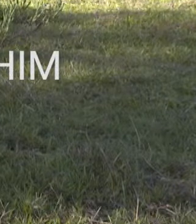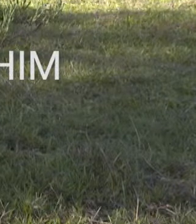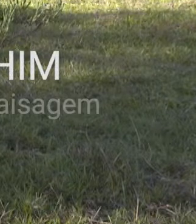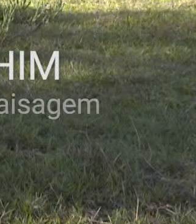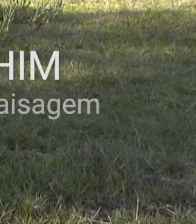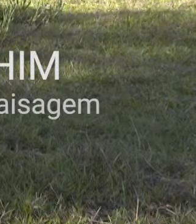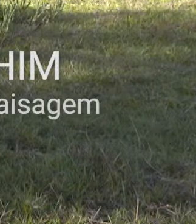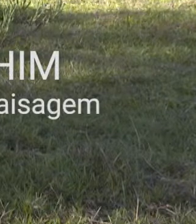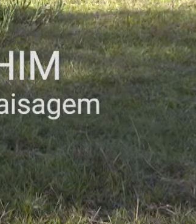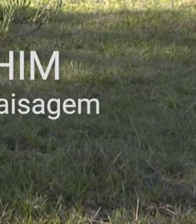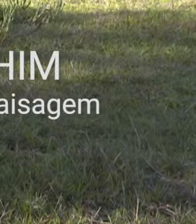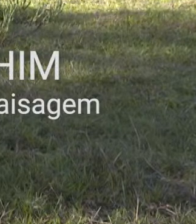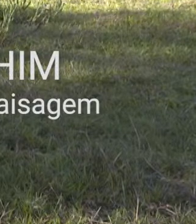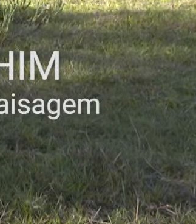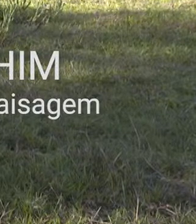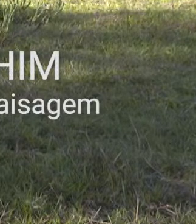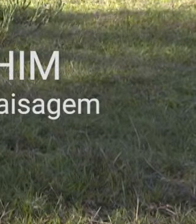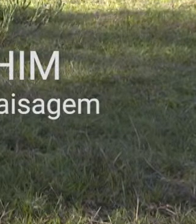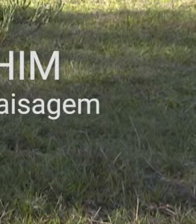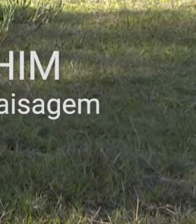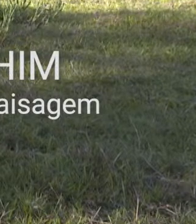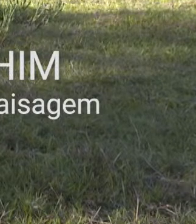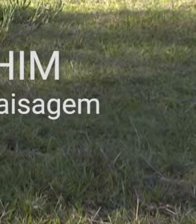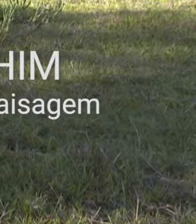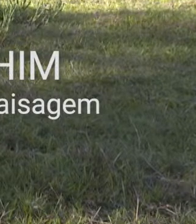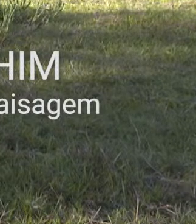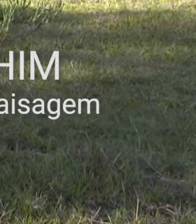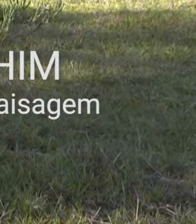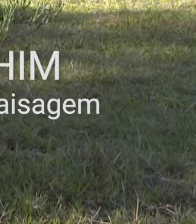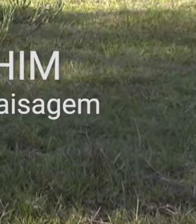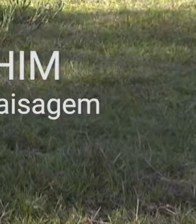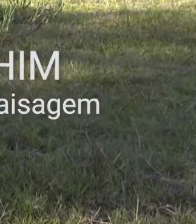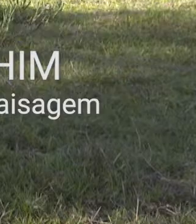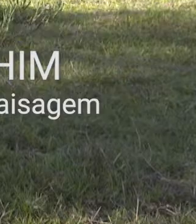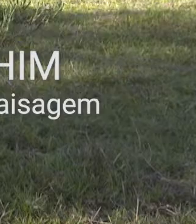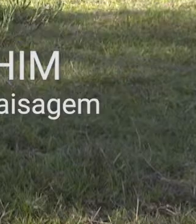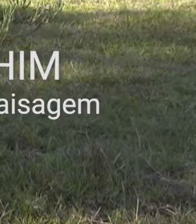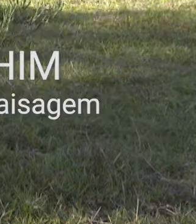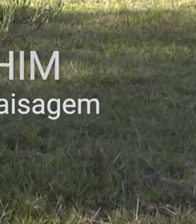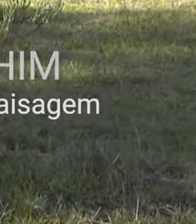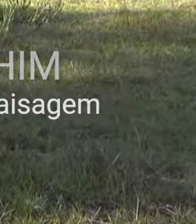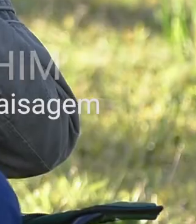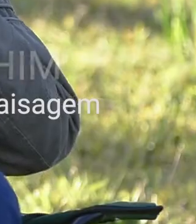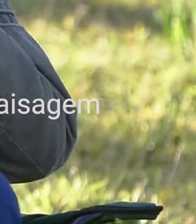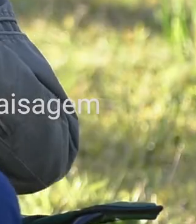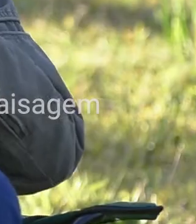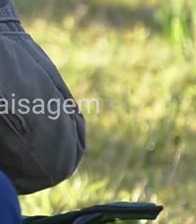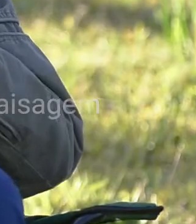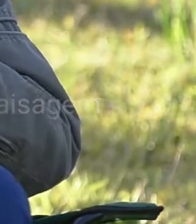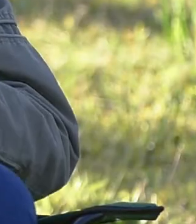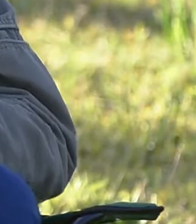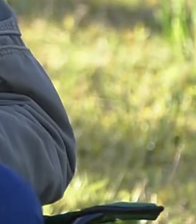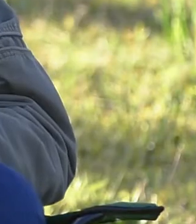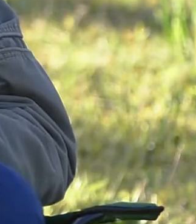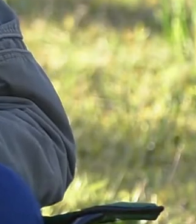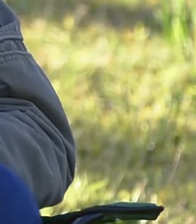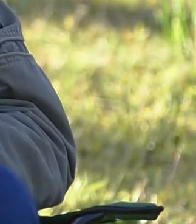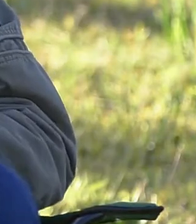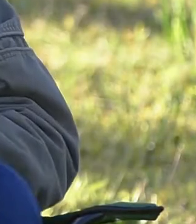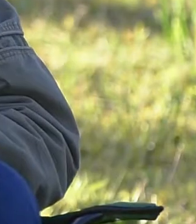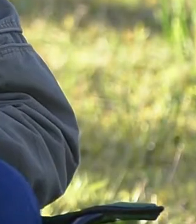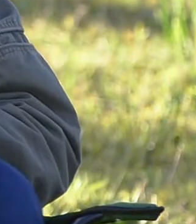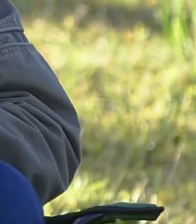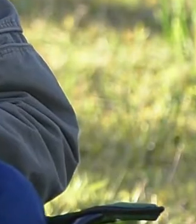psíquico. O pensamento, tudo isso é masculino, né? Mas os sentimentos e a intuição são